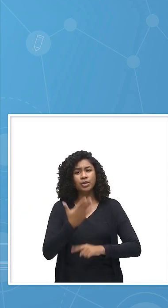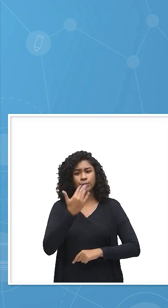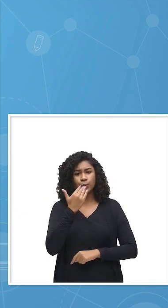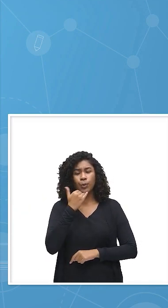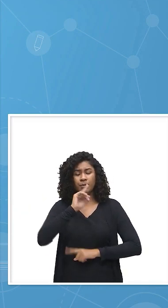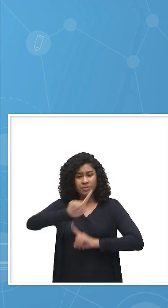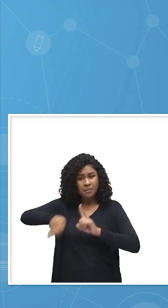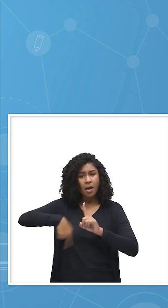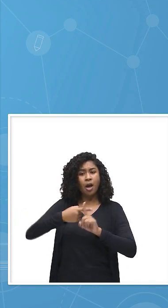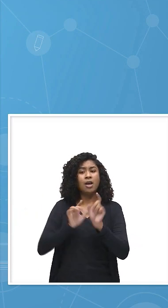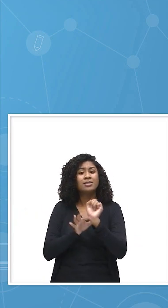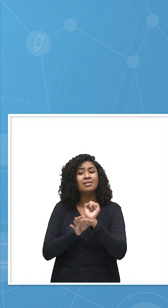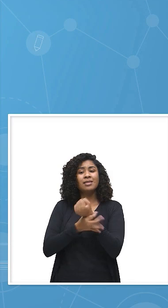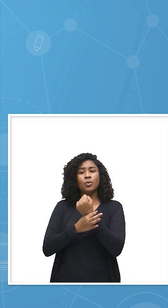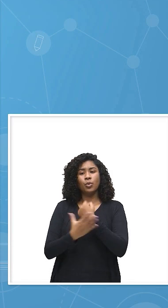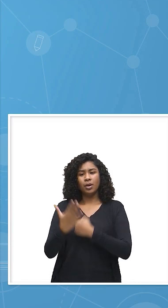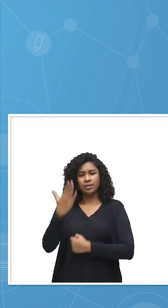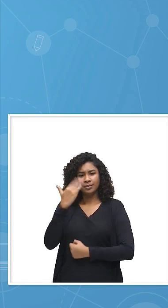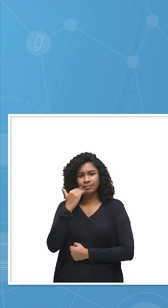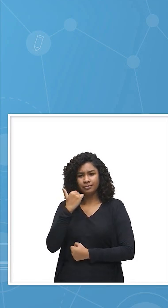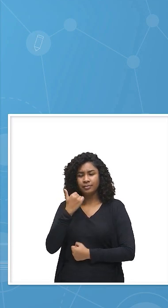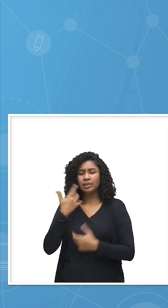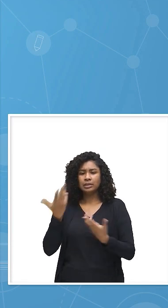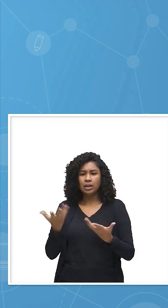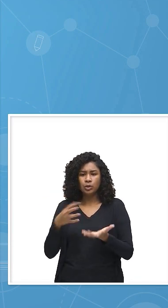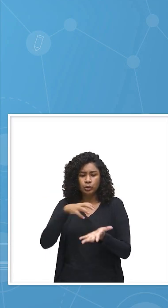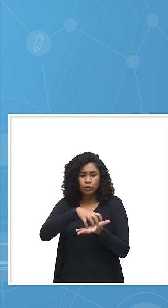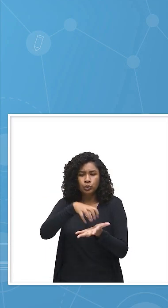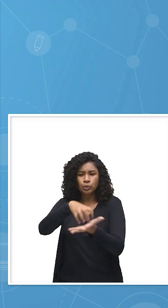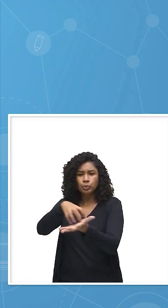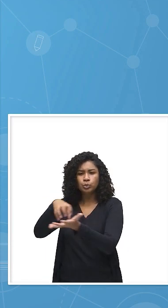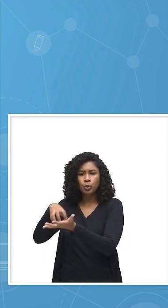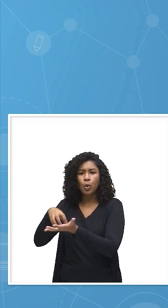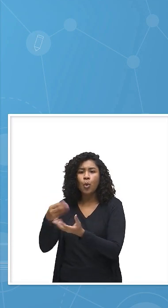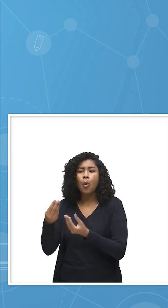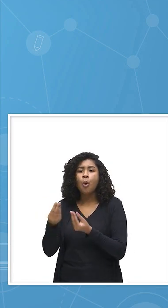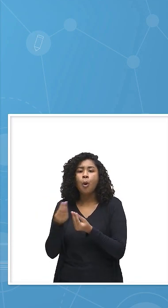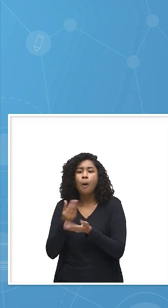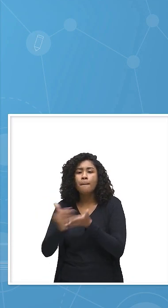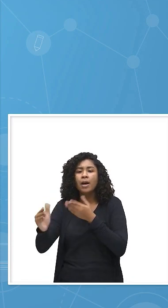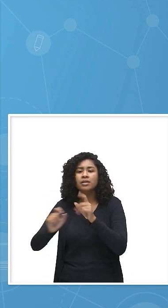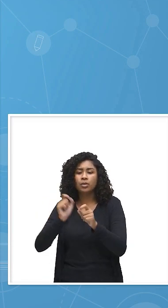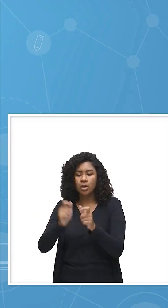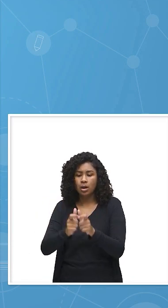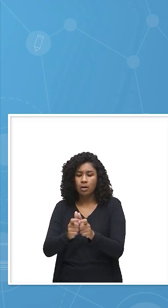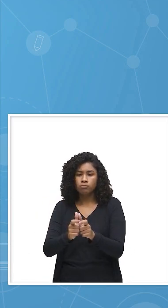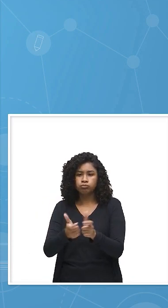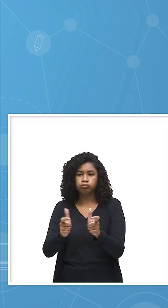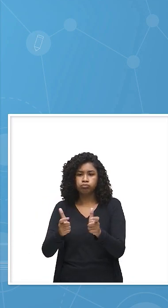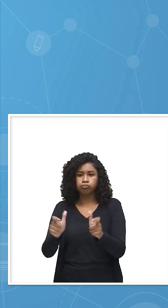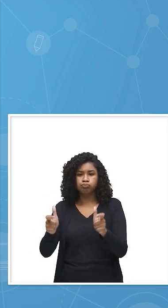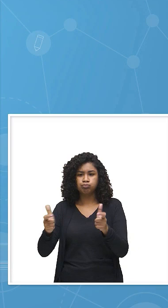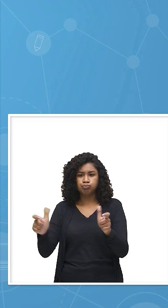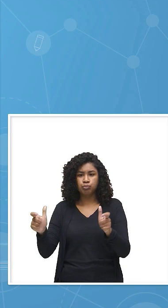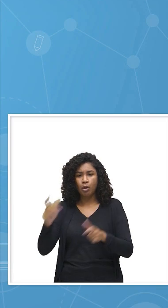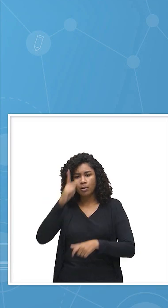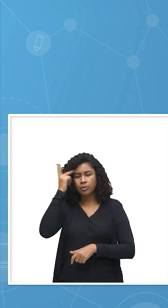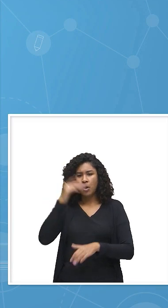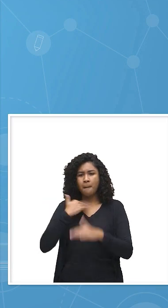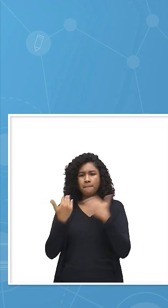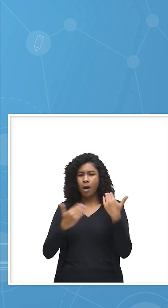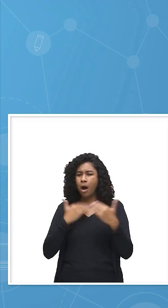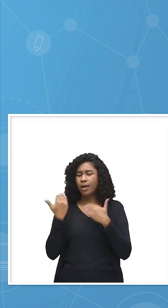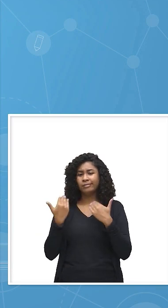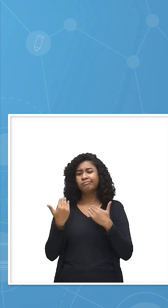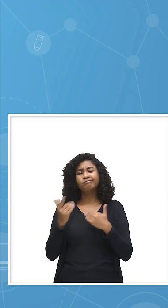segurança alimentar, os grupos humanos eles começam a crescer. As pessoas já não morrem tanto, então a gente vai